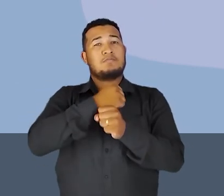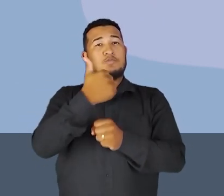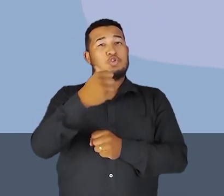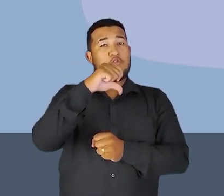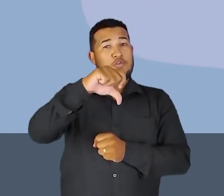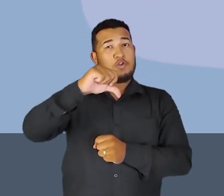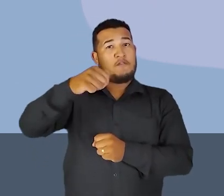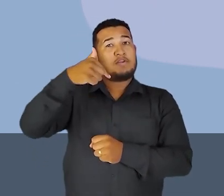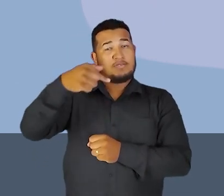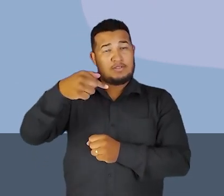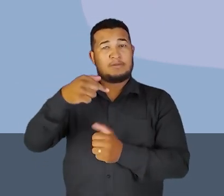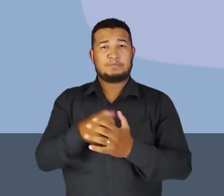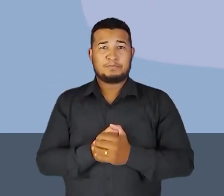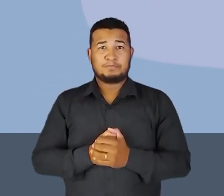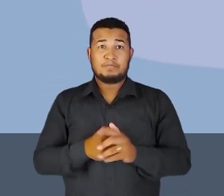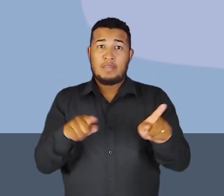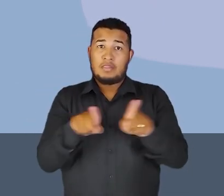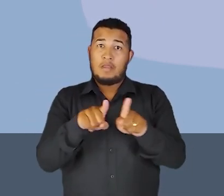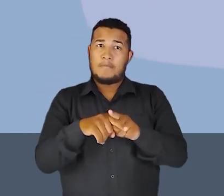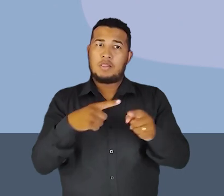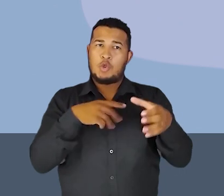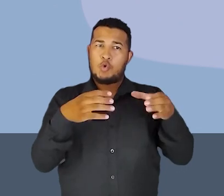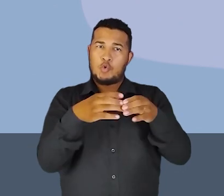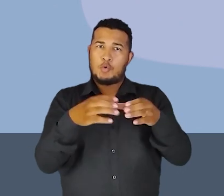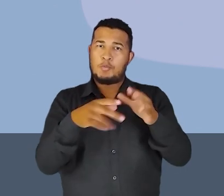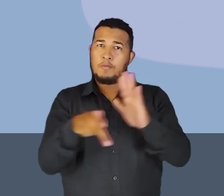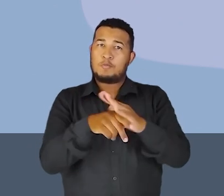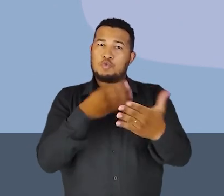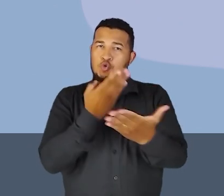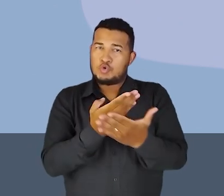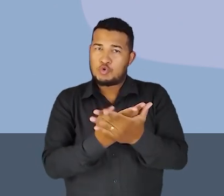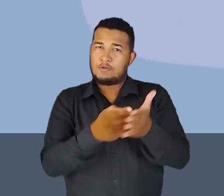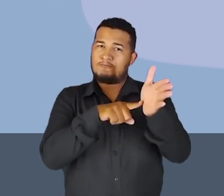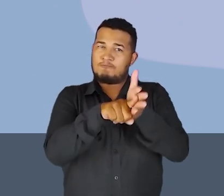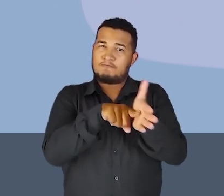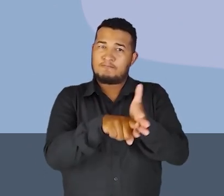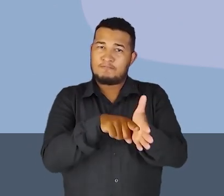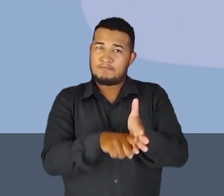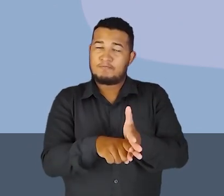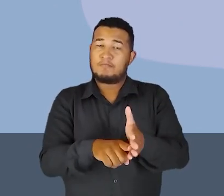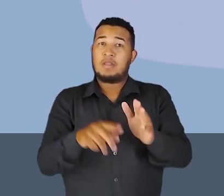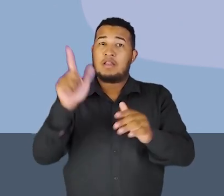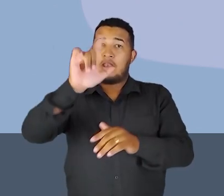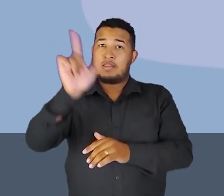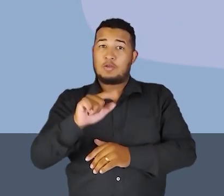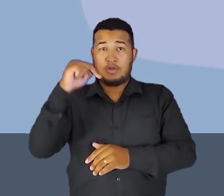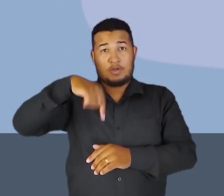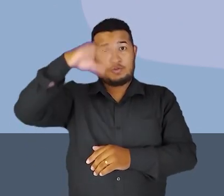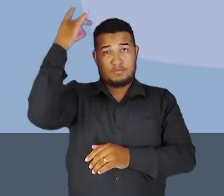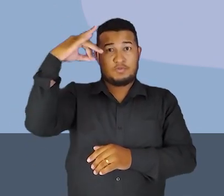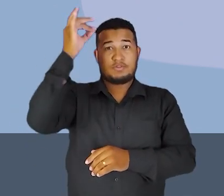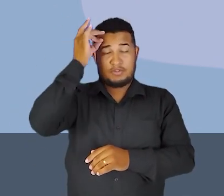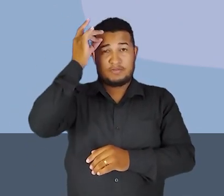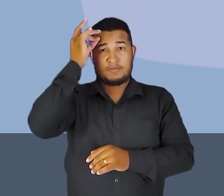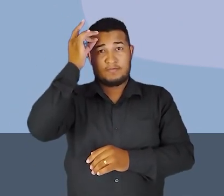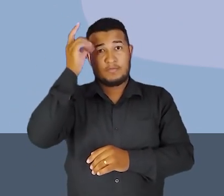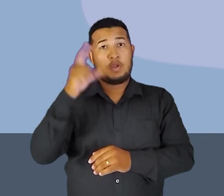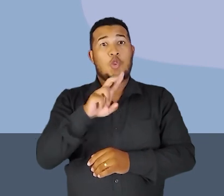1997. Nós temos um grupo de estudo e de pesquisa da literatura no Espírito Santo,